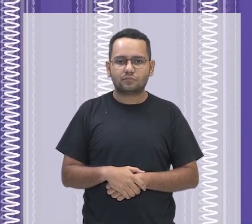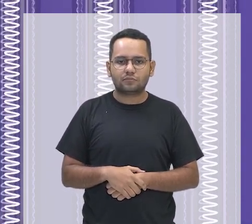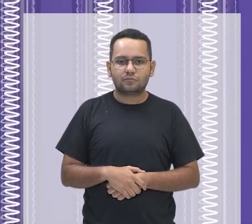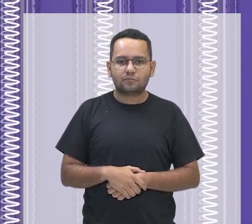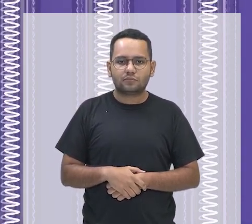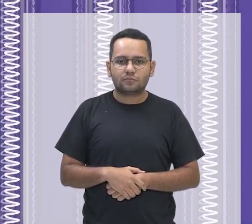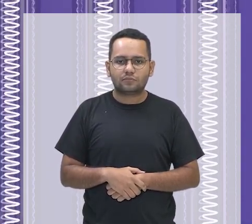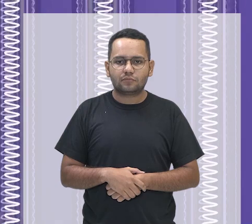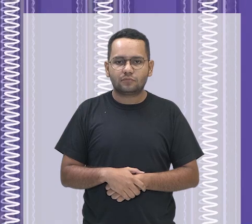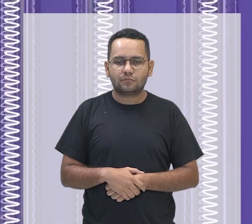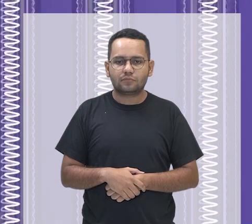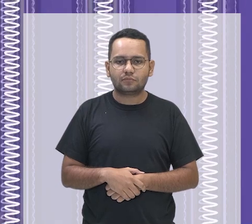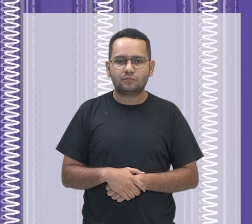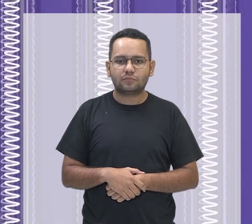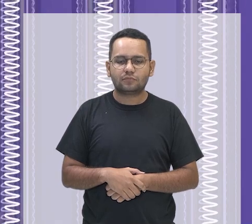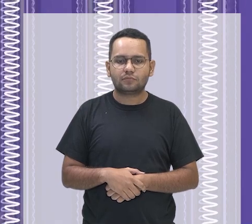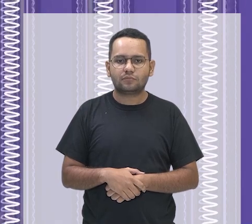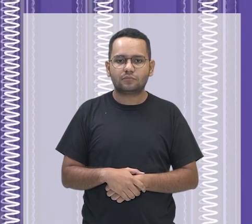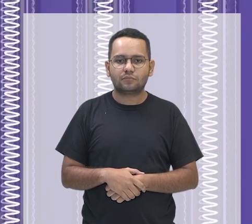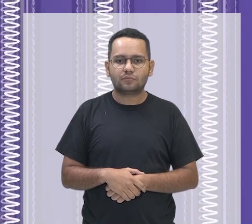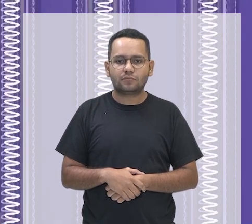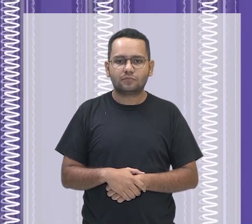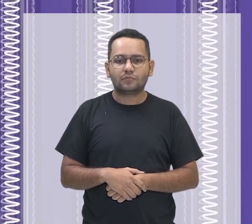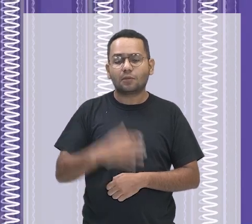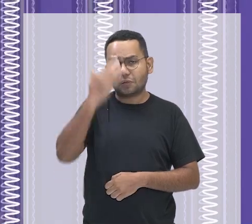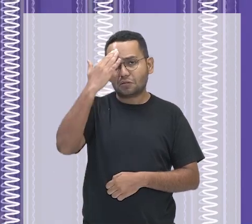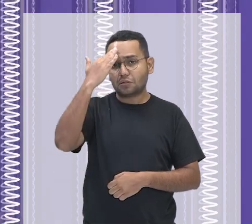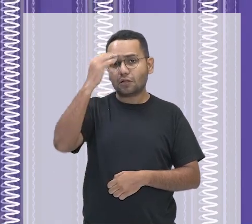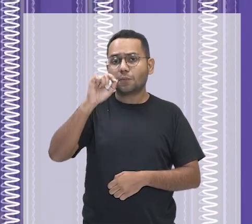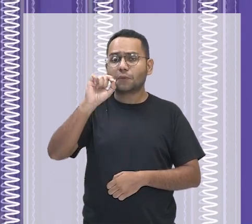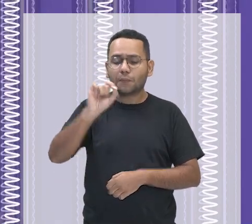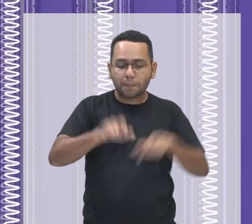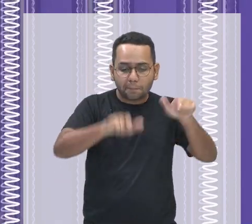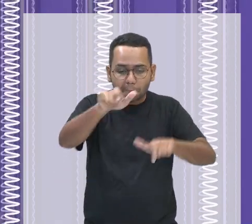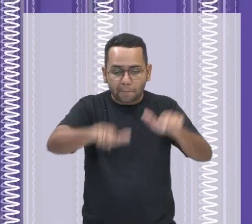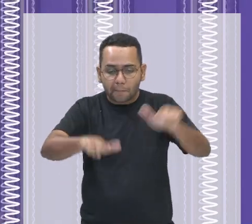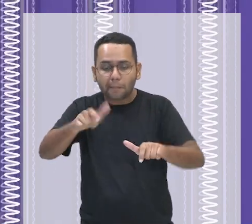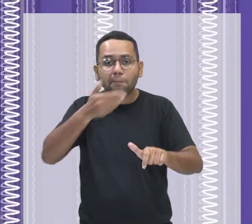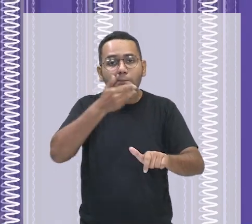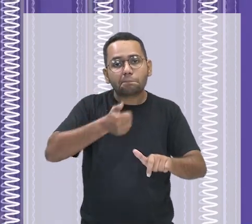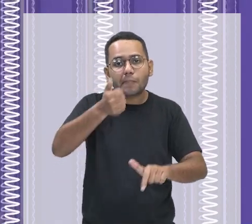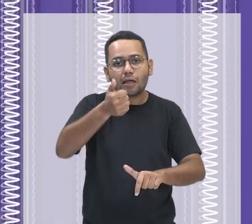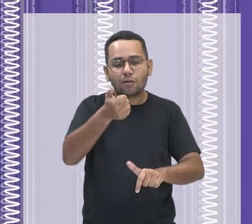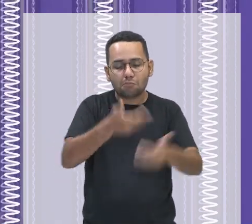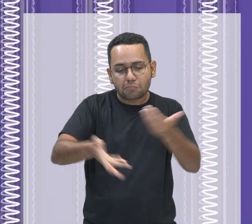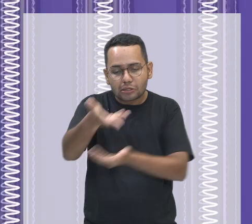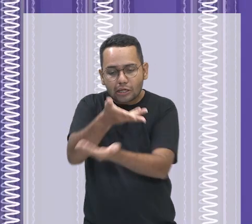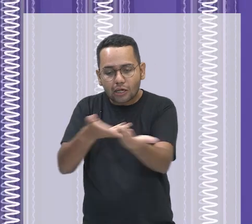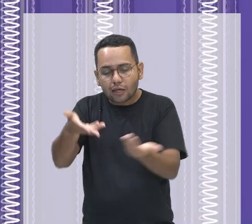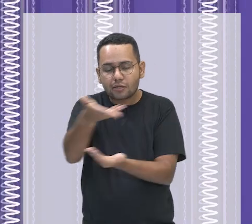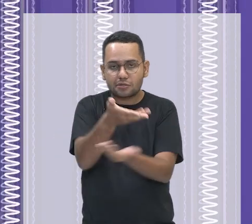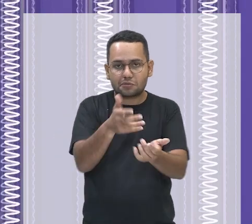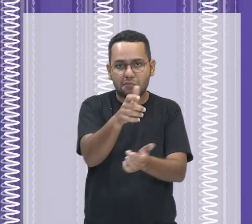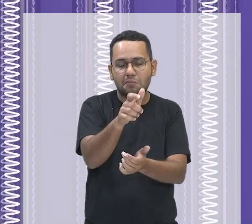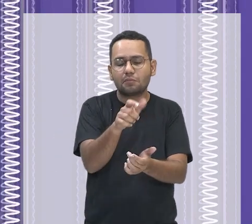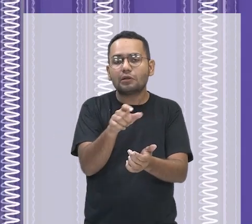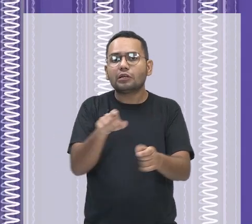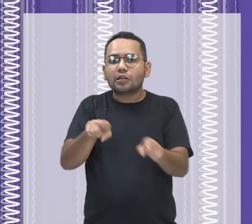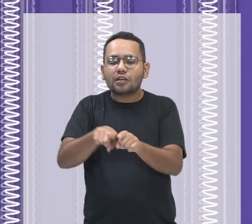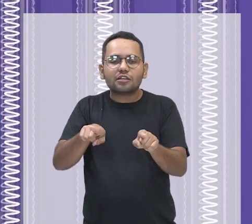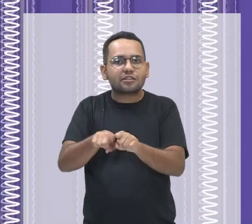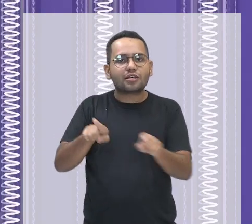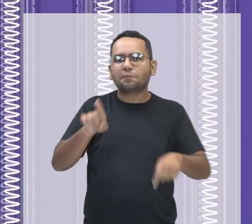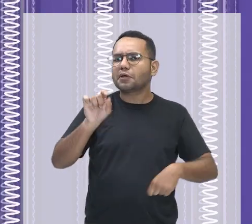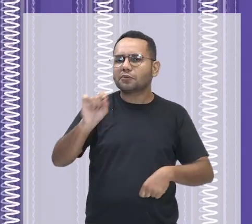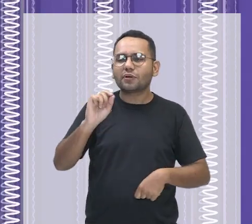companheiros, dos nossos irmãos, das pessoas que convivem conosco, mas também mais próximas de Deus. E na aula de hoje nós